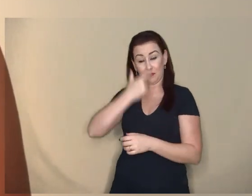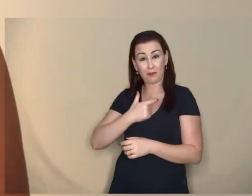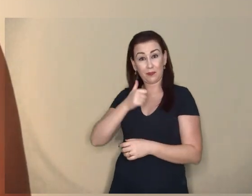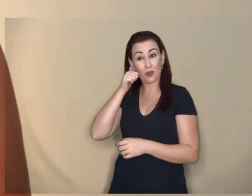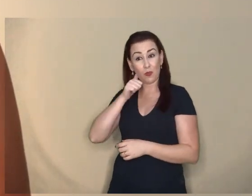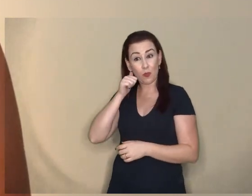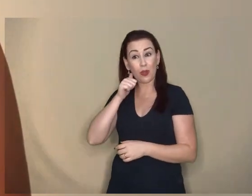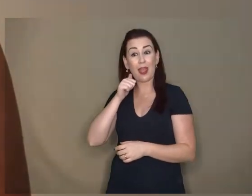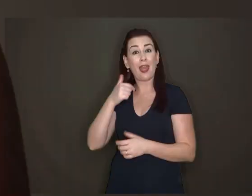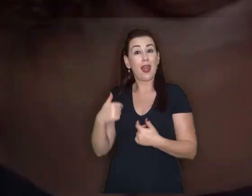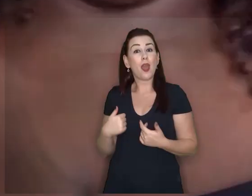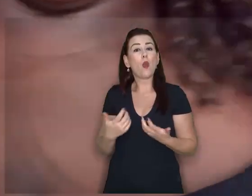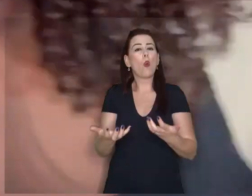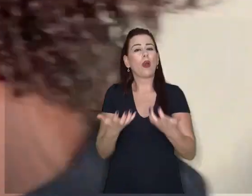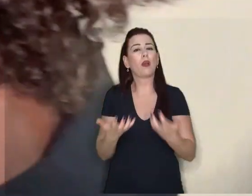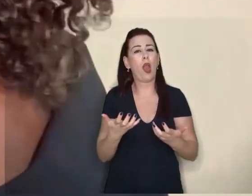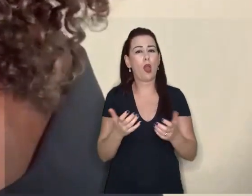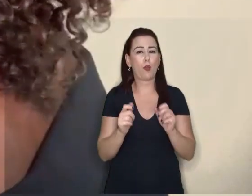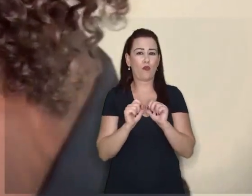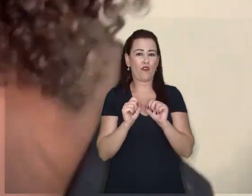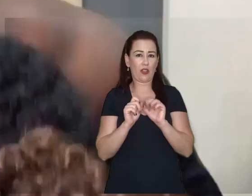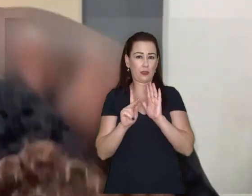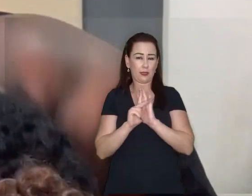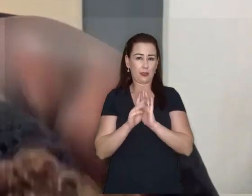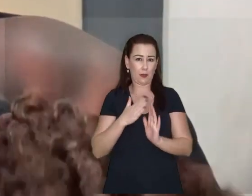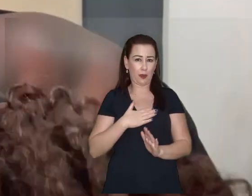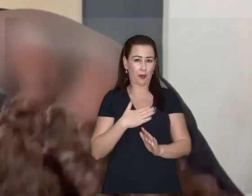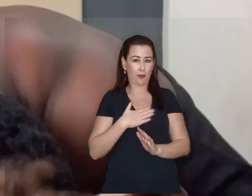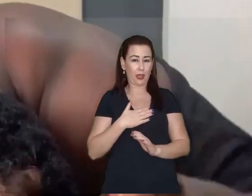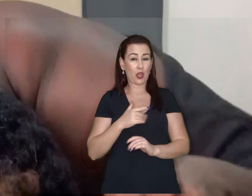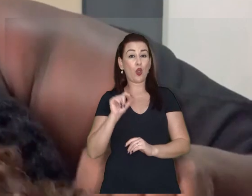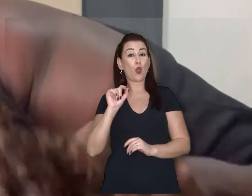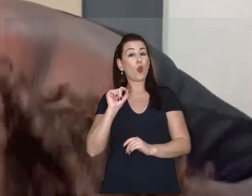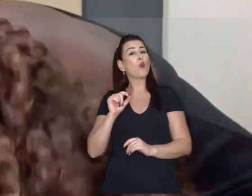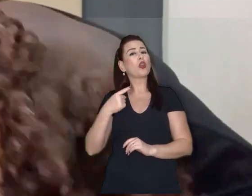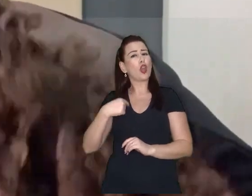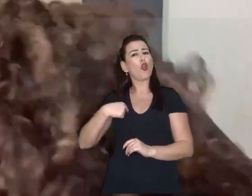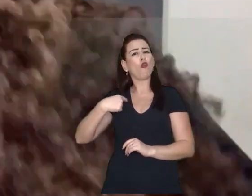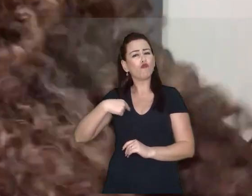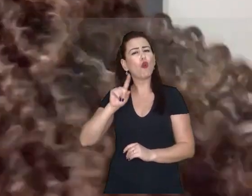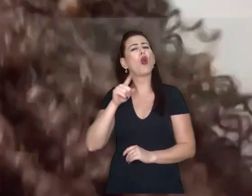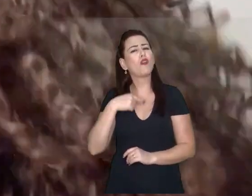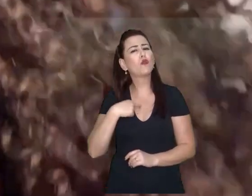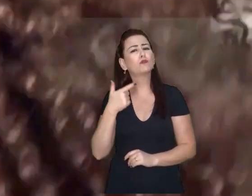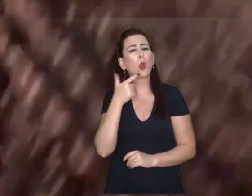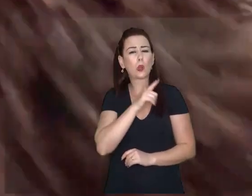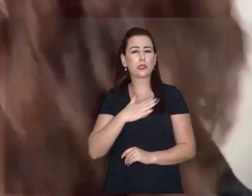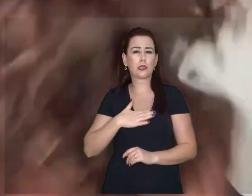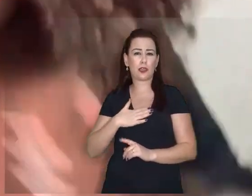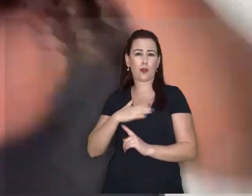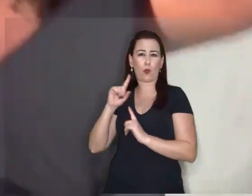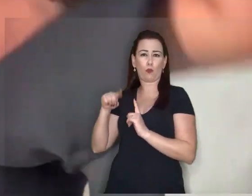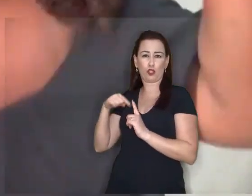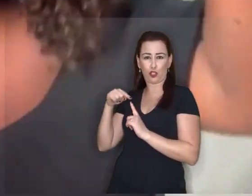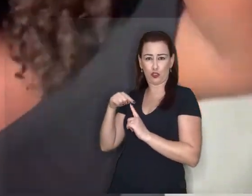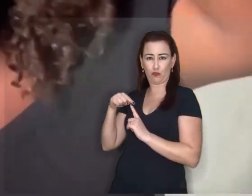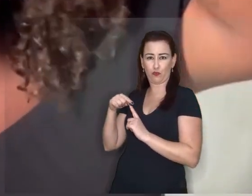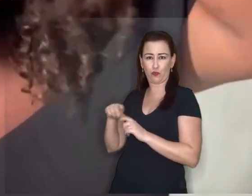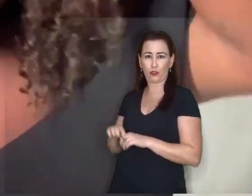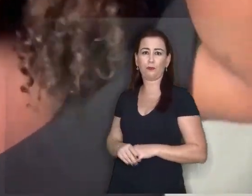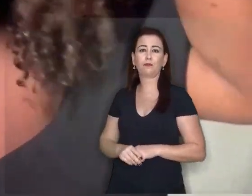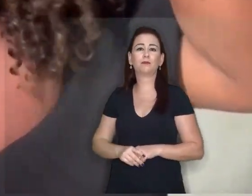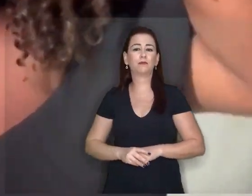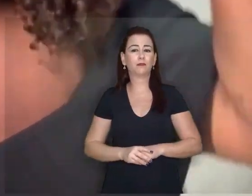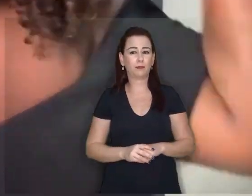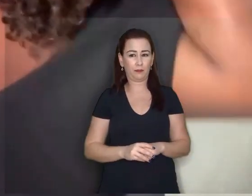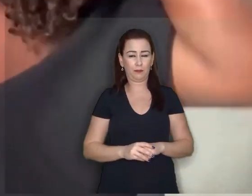meus objetivos. You got me doing things I never thought I'd do. Just